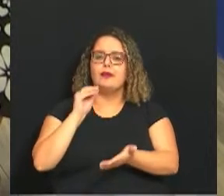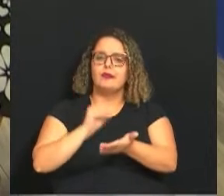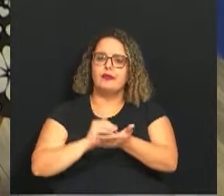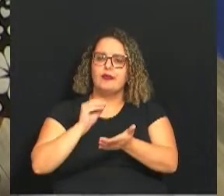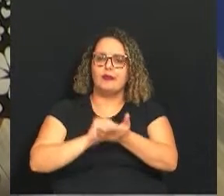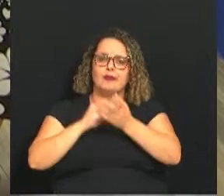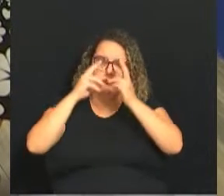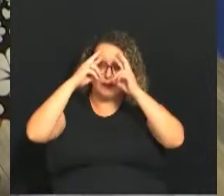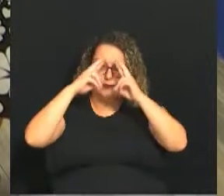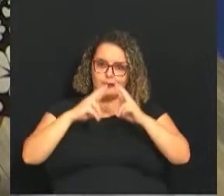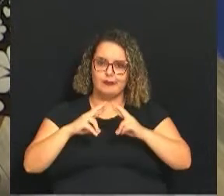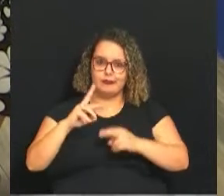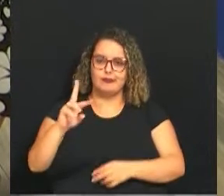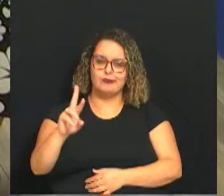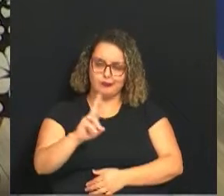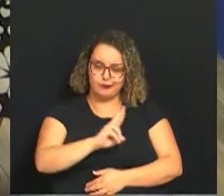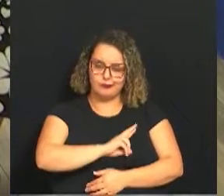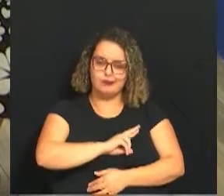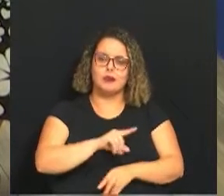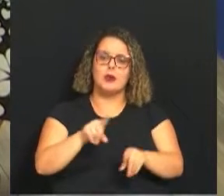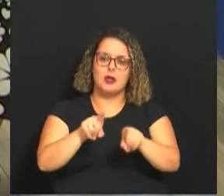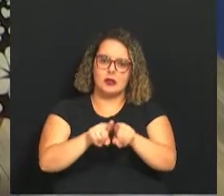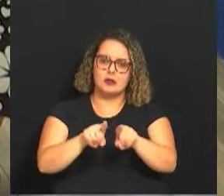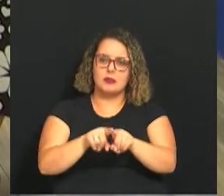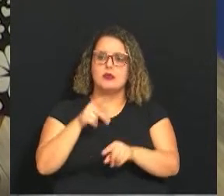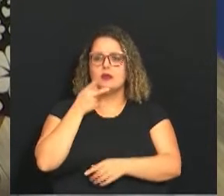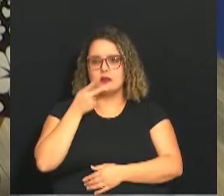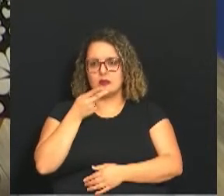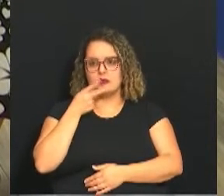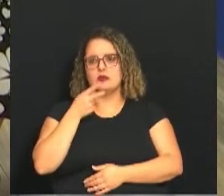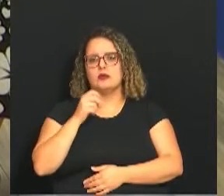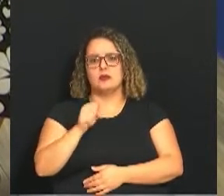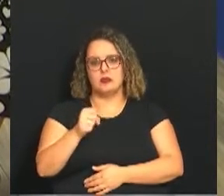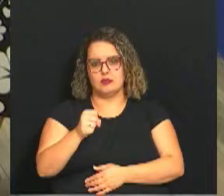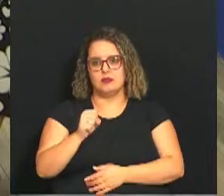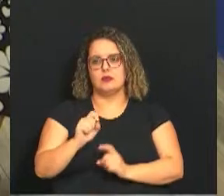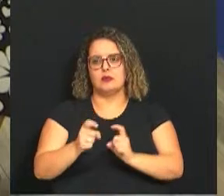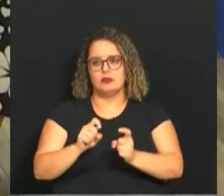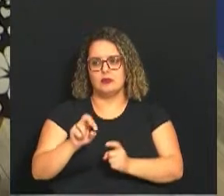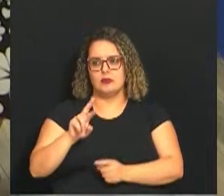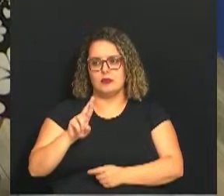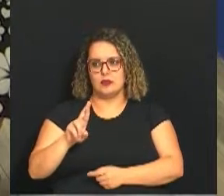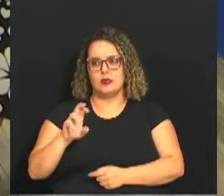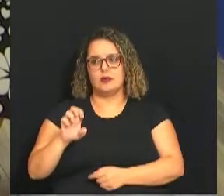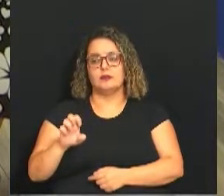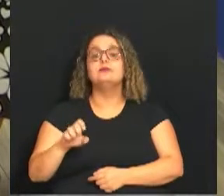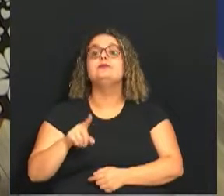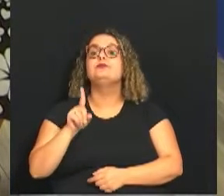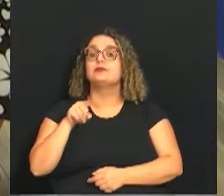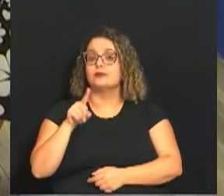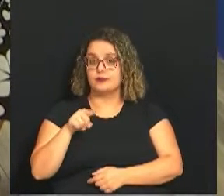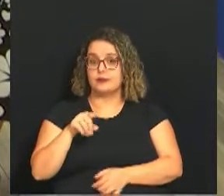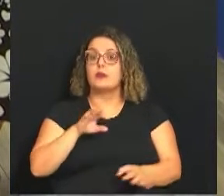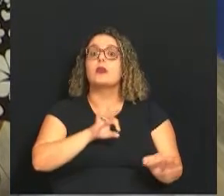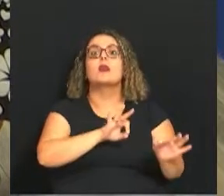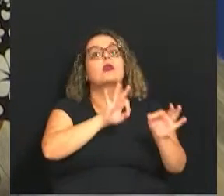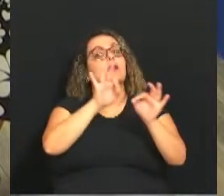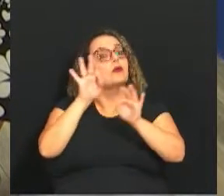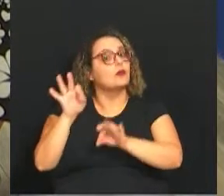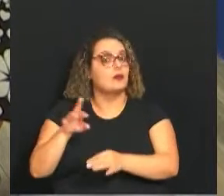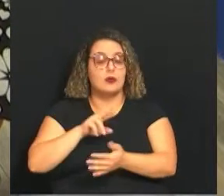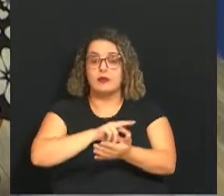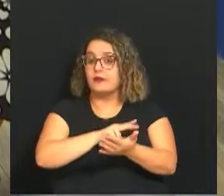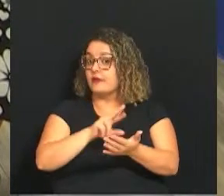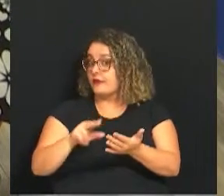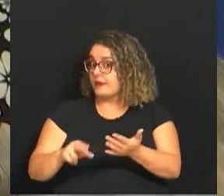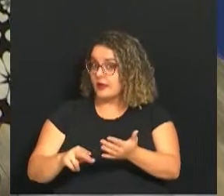E claro que este assunto também foi abordado durante a 8ª reunião extraordinária. E a gente tem acompanhado várias